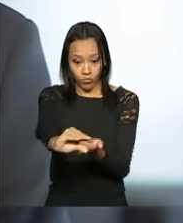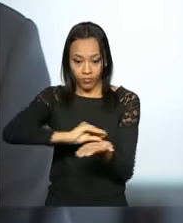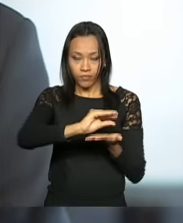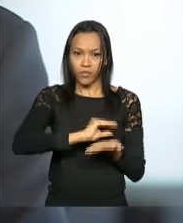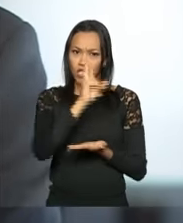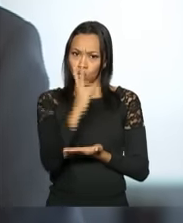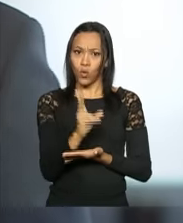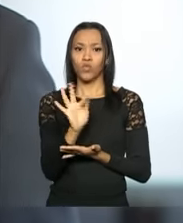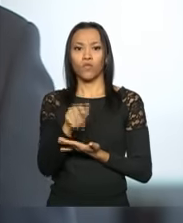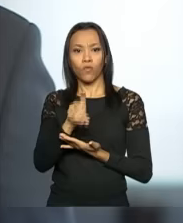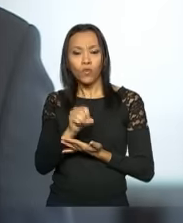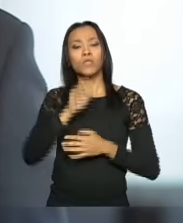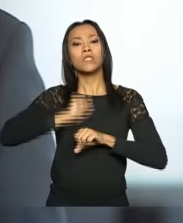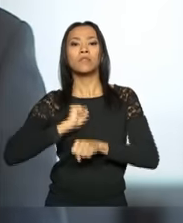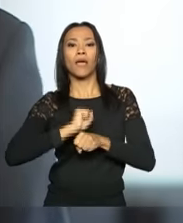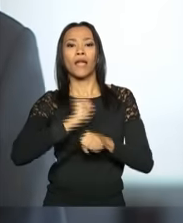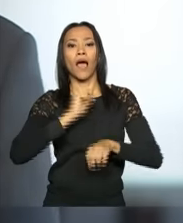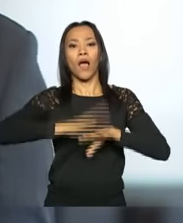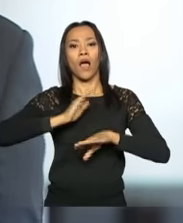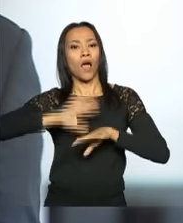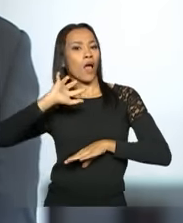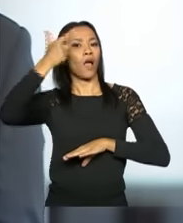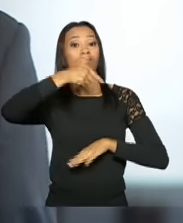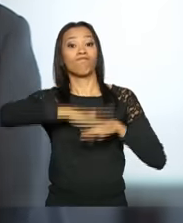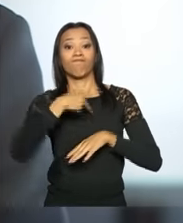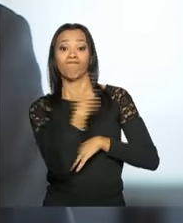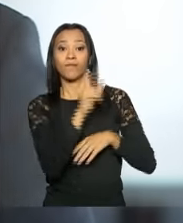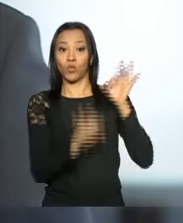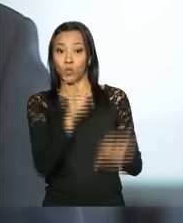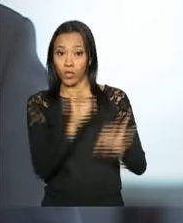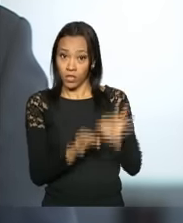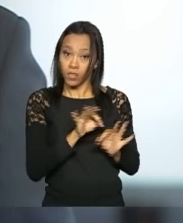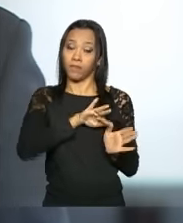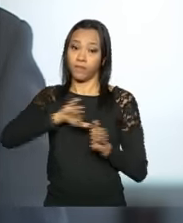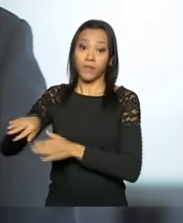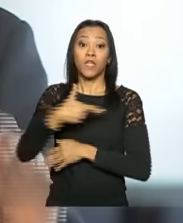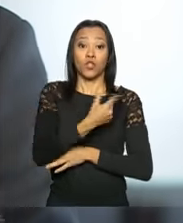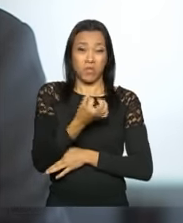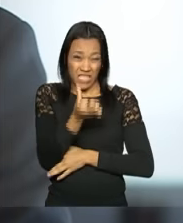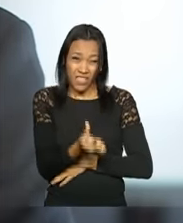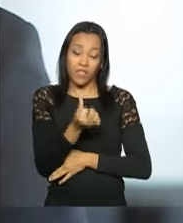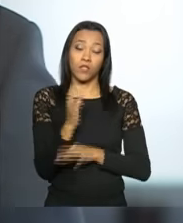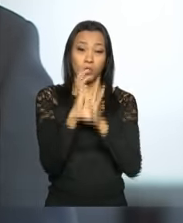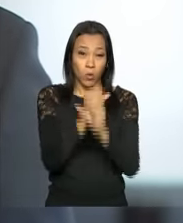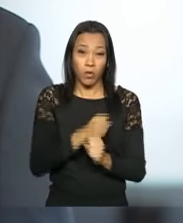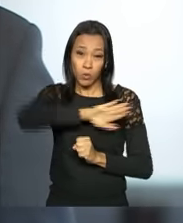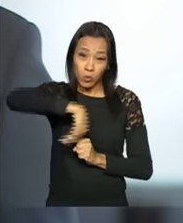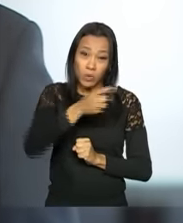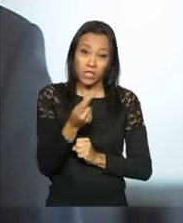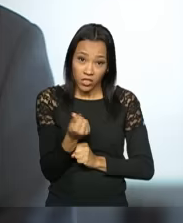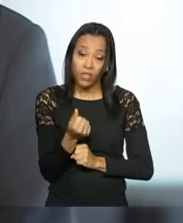decidisse e desse a Palavra Final em 2016 o volume desses recursos chega a r bilhões